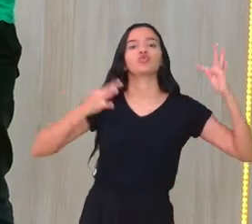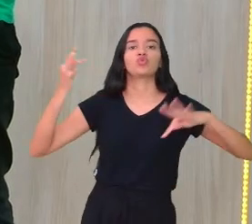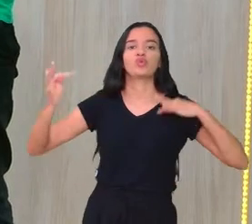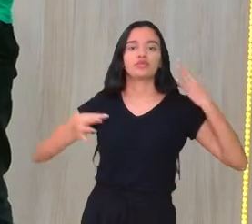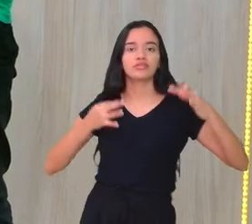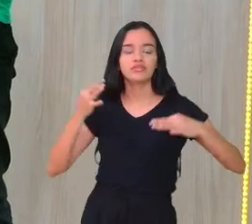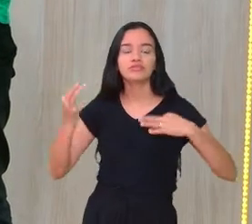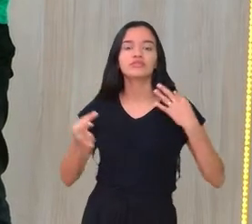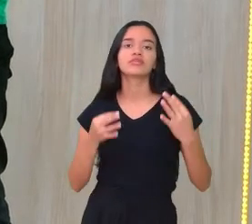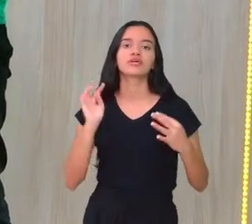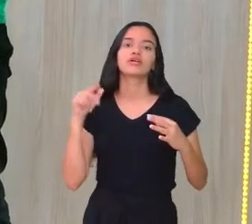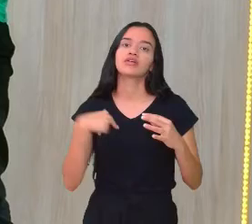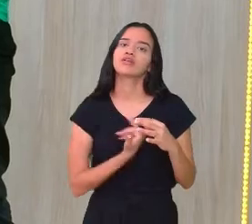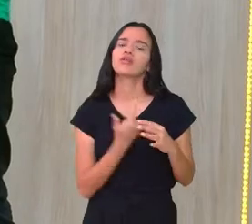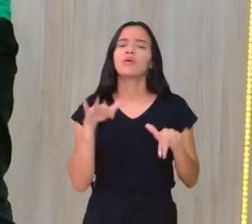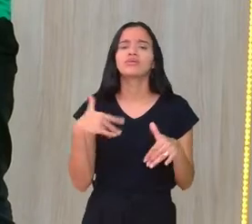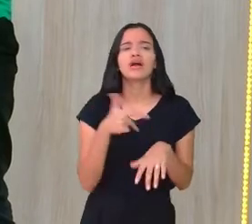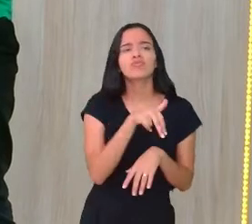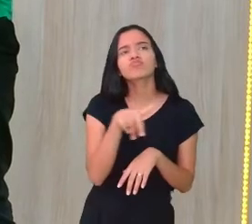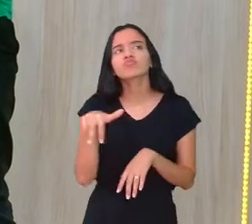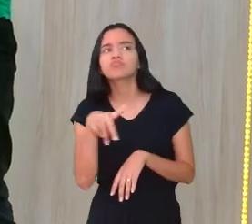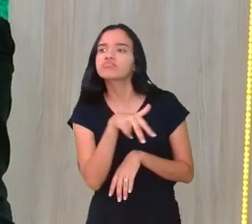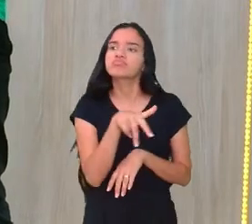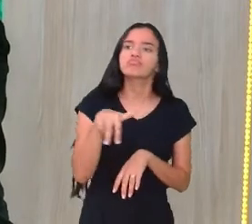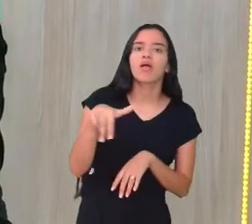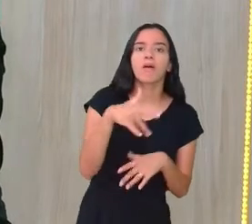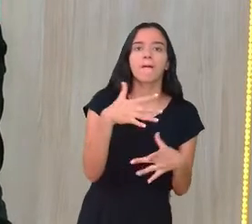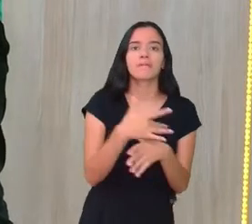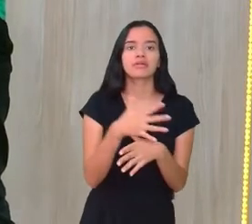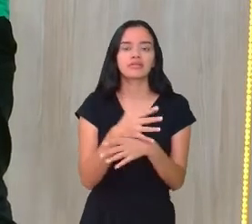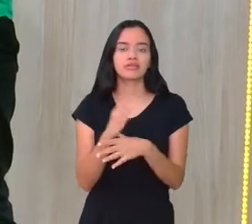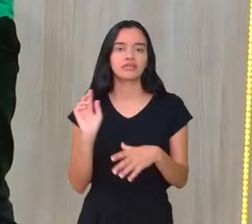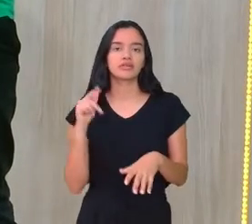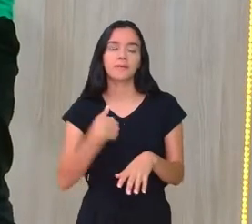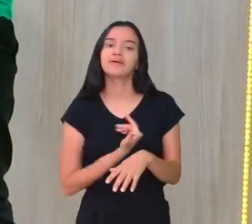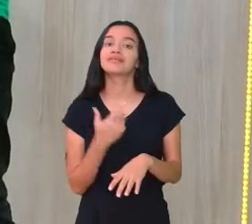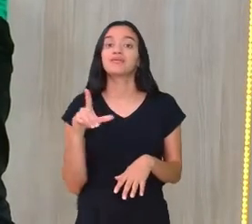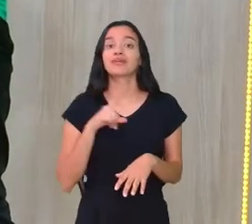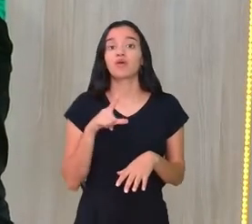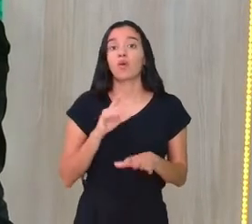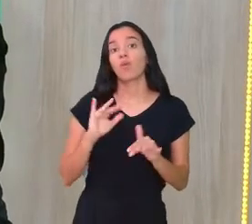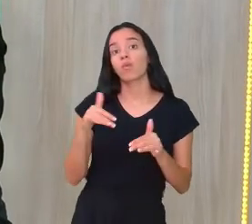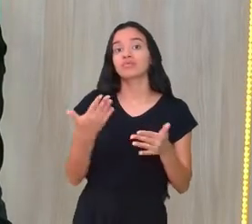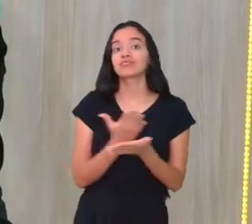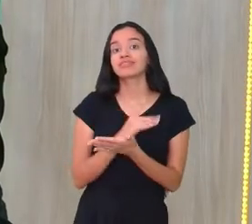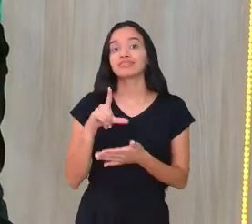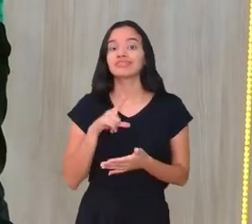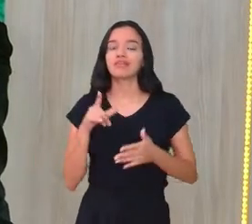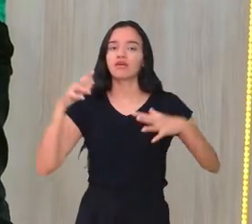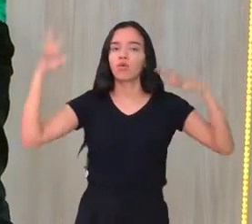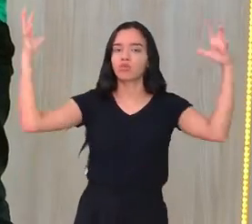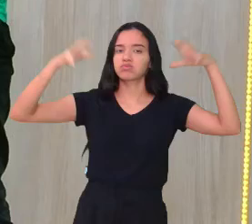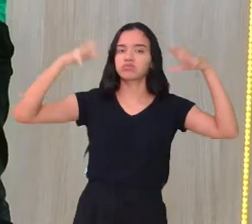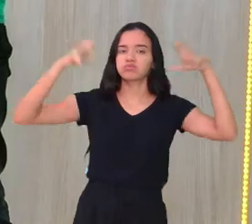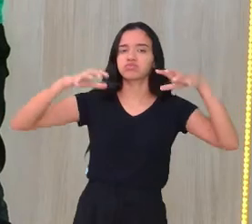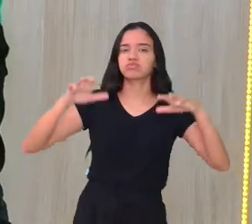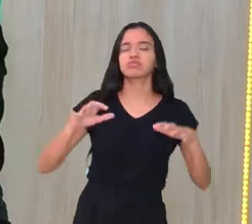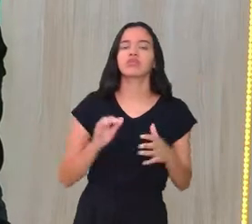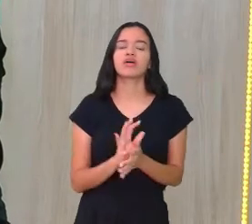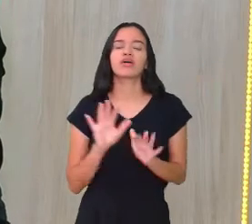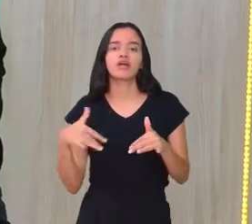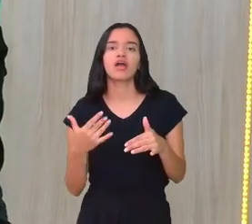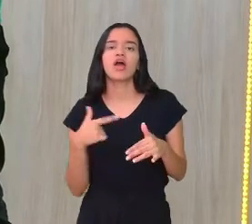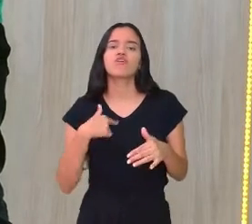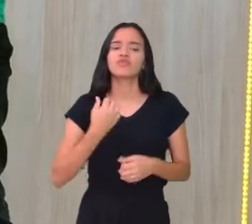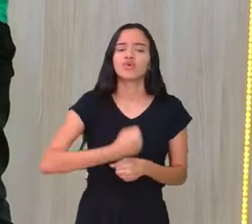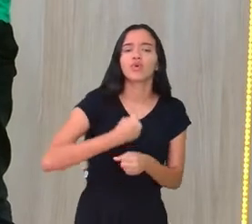Então a gente andando pela cidade percebe, por exemplo, quando tem uma chuva, que muitas áreas vão alagar. Por quê? Porque foi construído